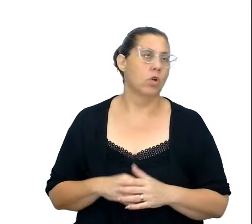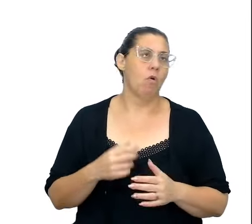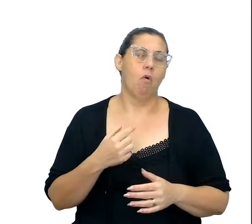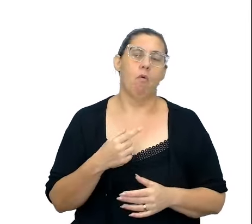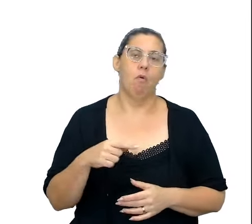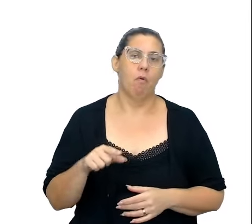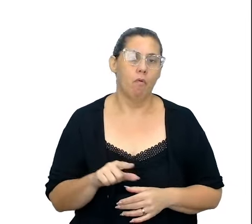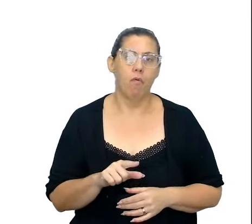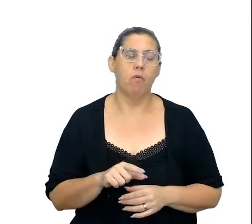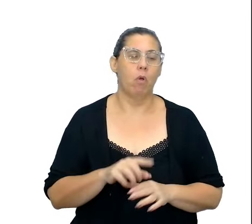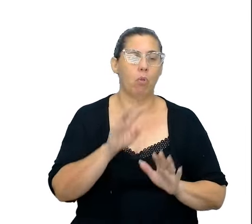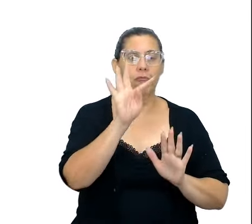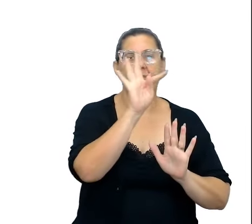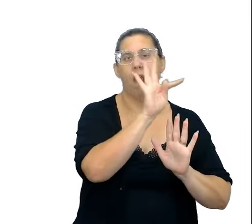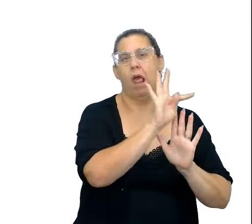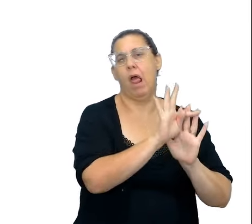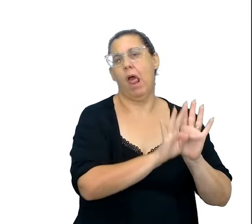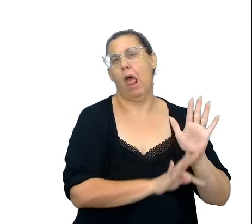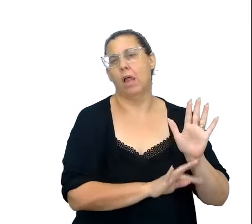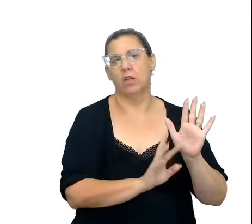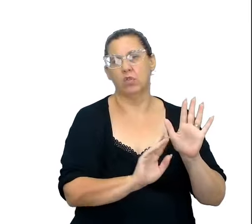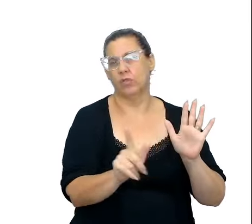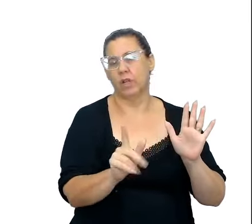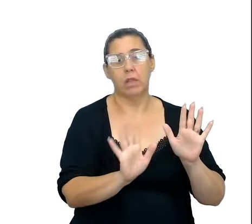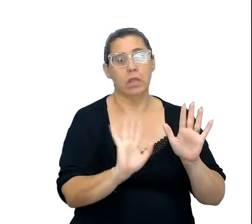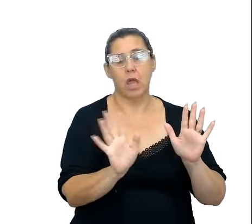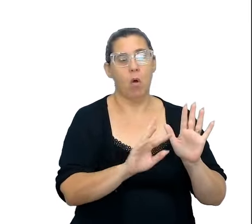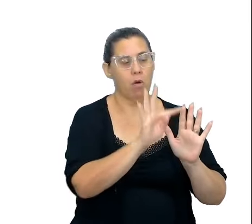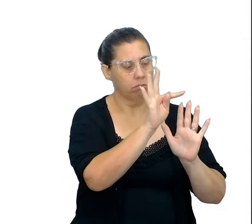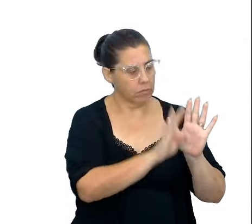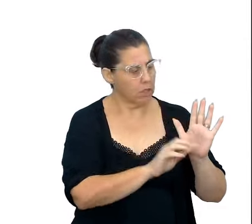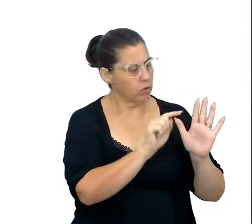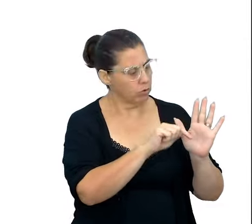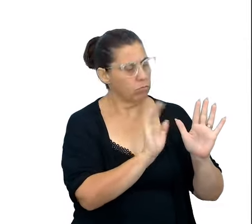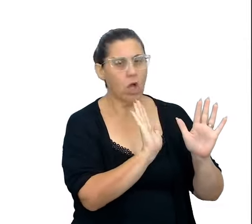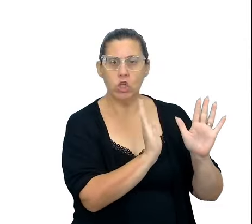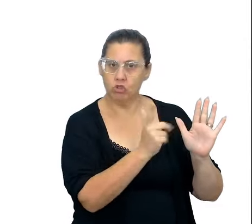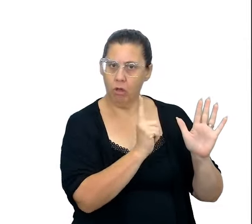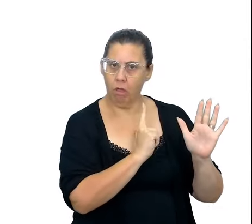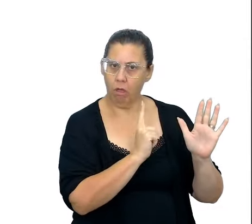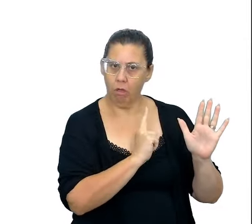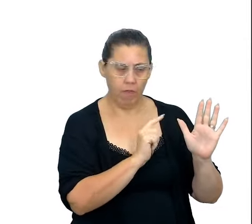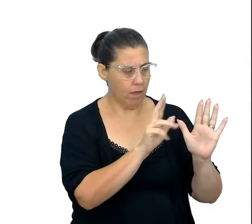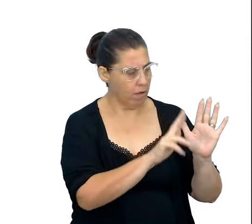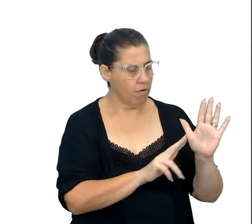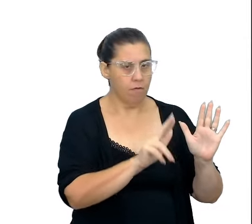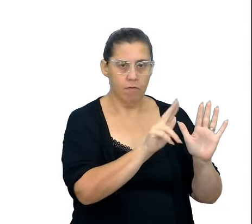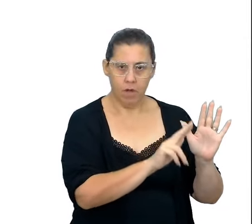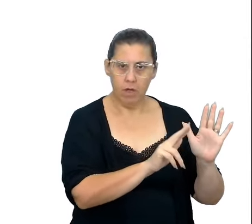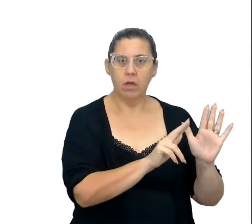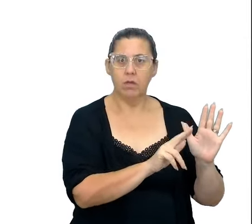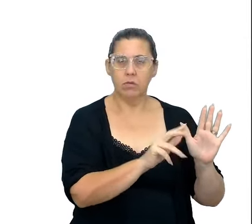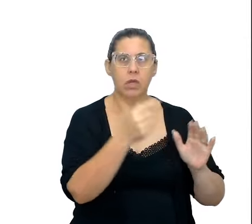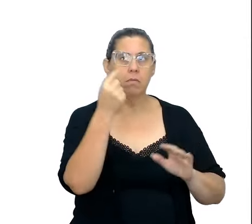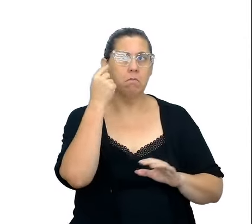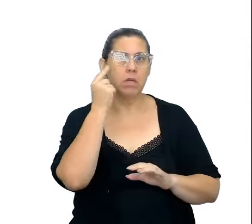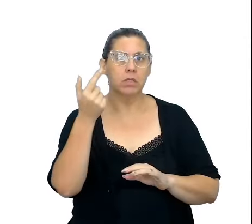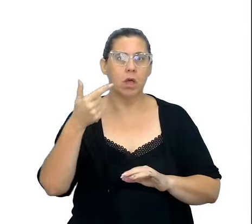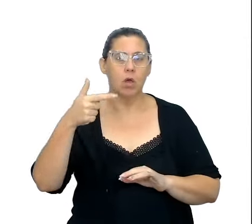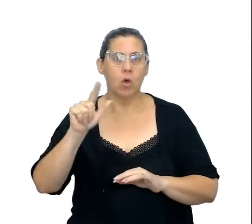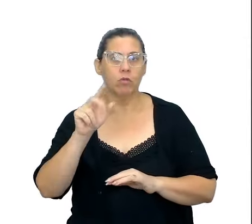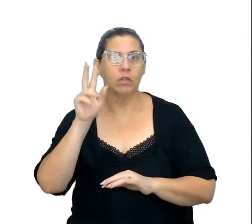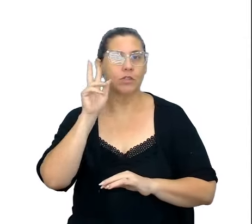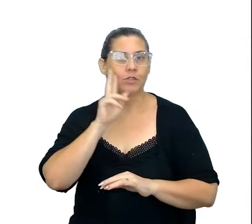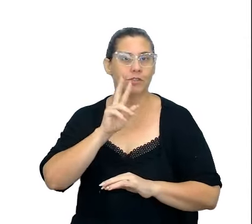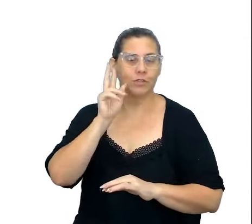totalmente criar um texto totalmente diferente, mas ele já vai aproveitar aqueles recursos que foram utilizados, né, para pensar aí na sua própria